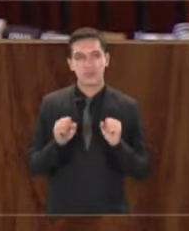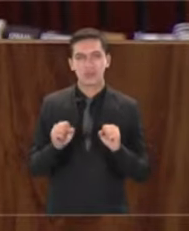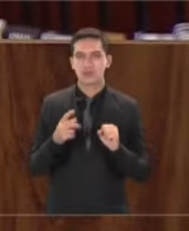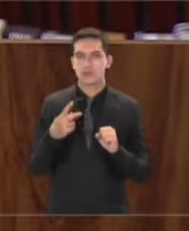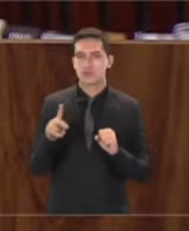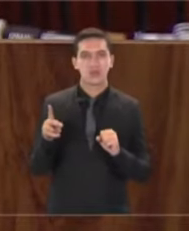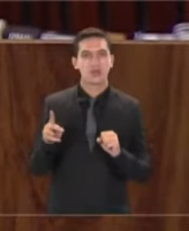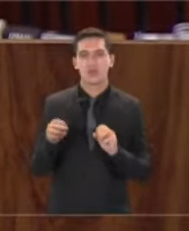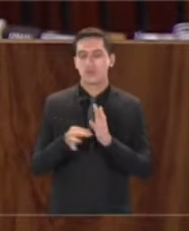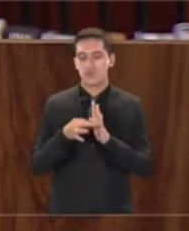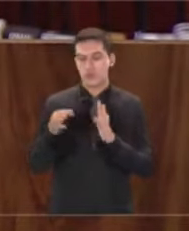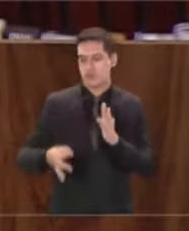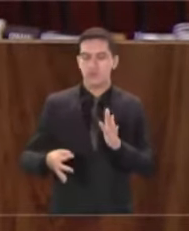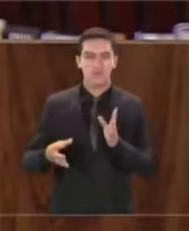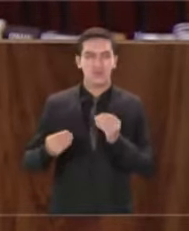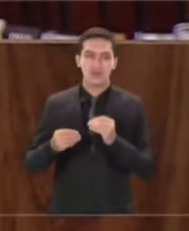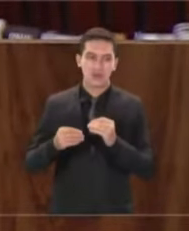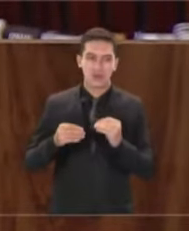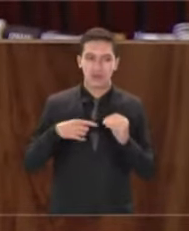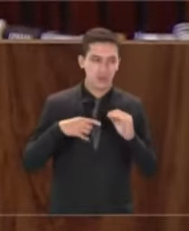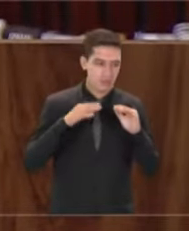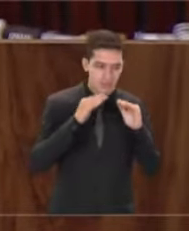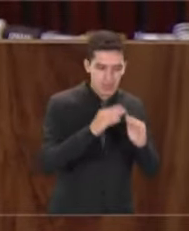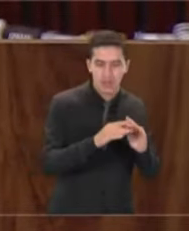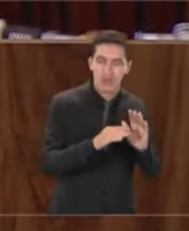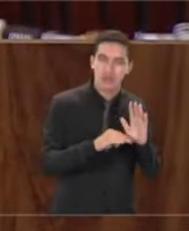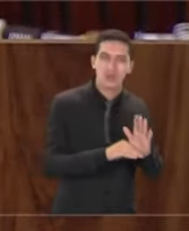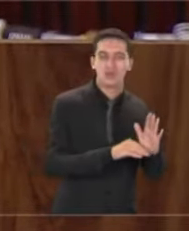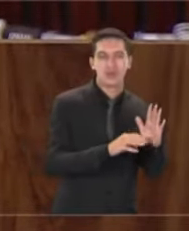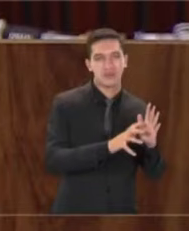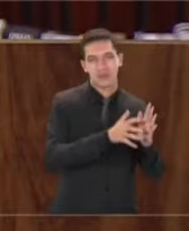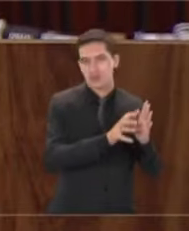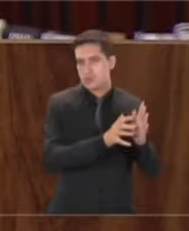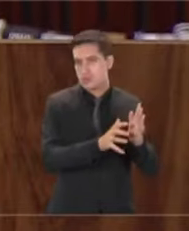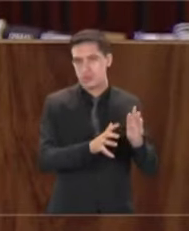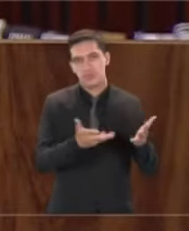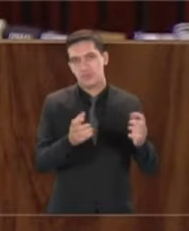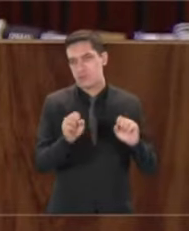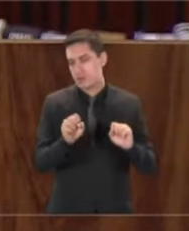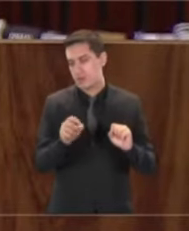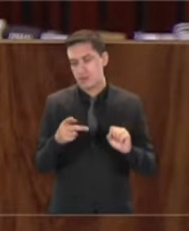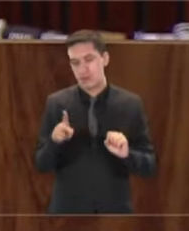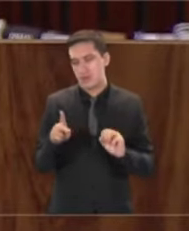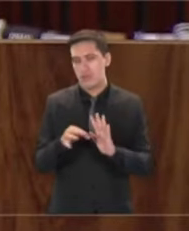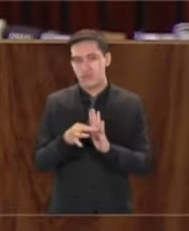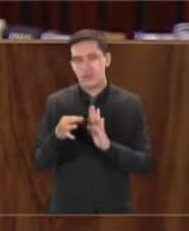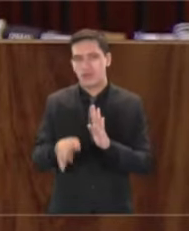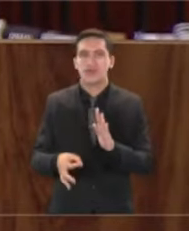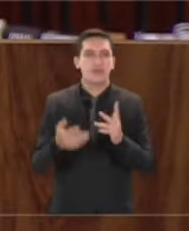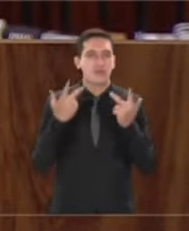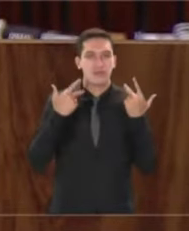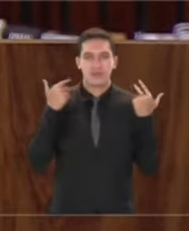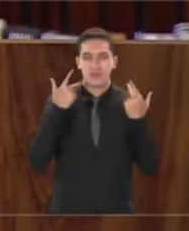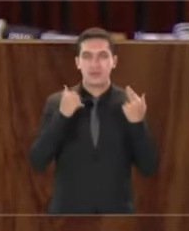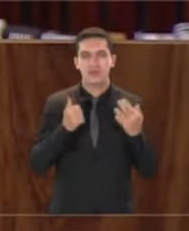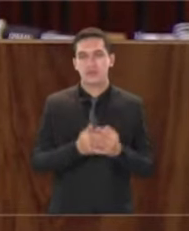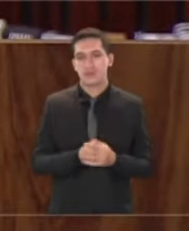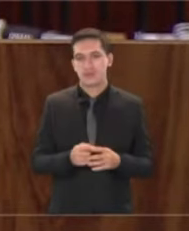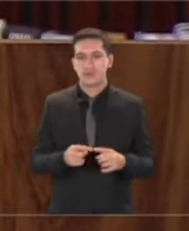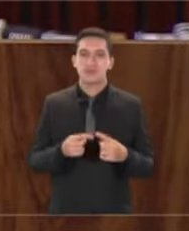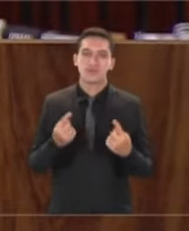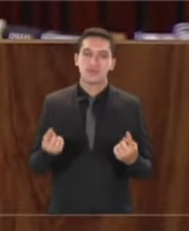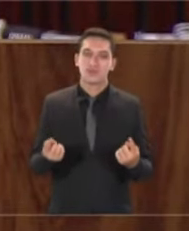bastante inclinada politicamente, tenha um viés político, é normal.